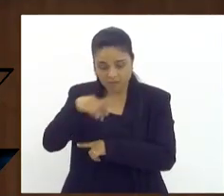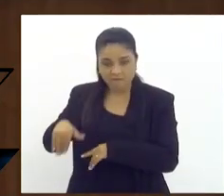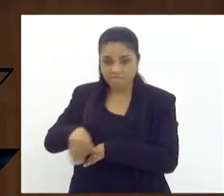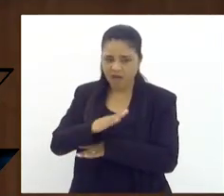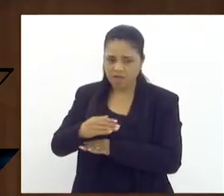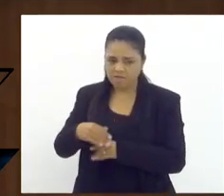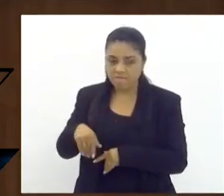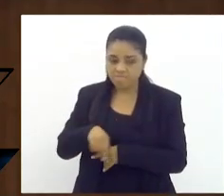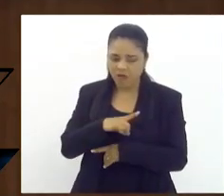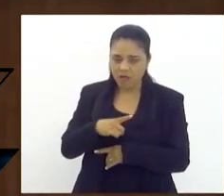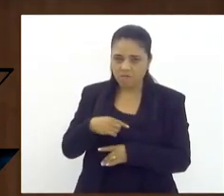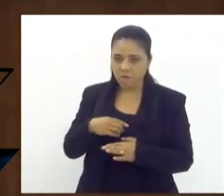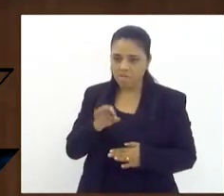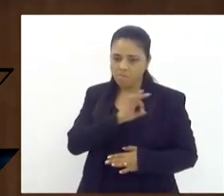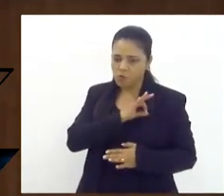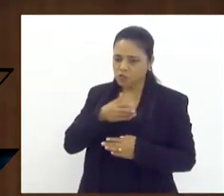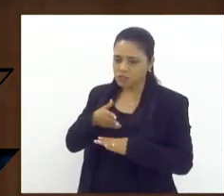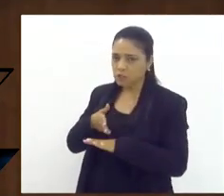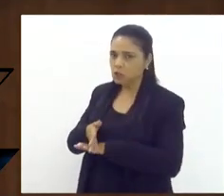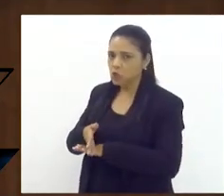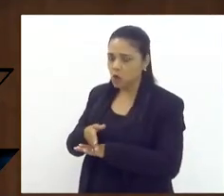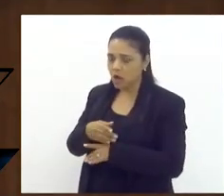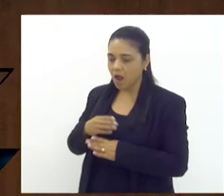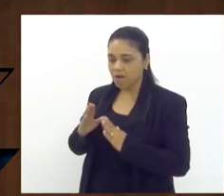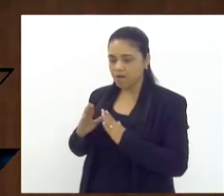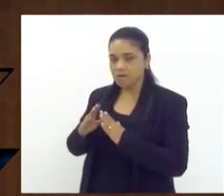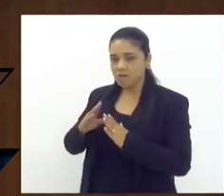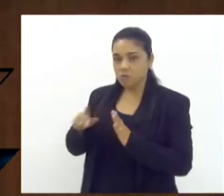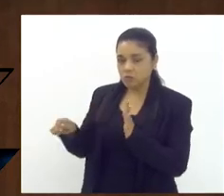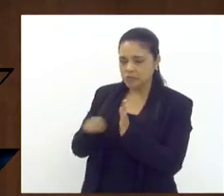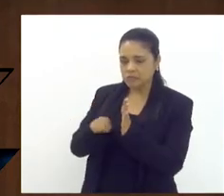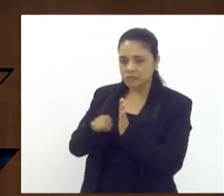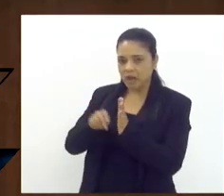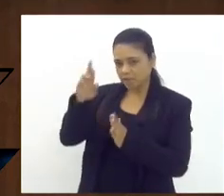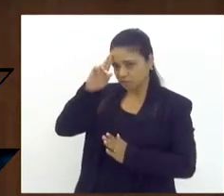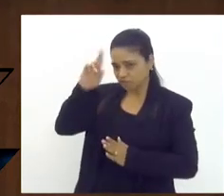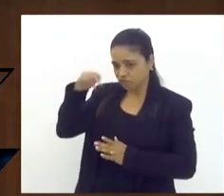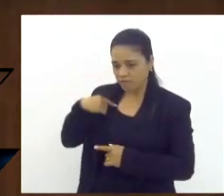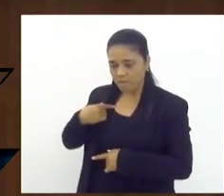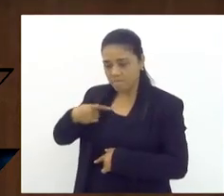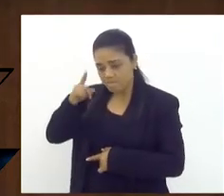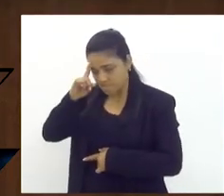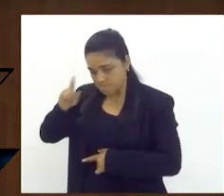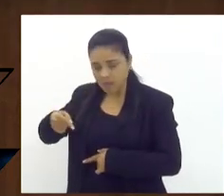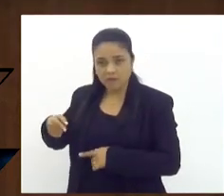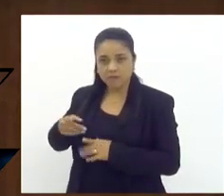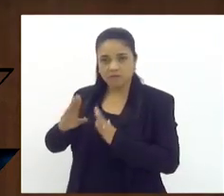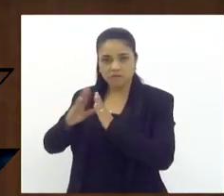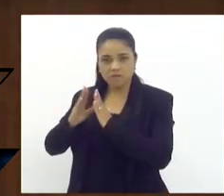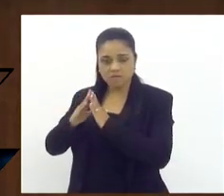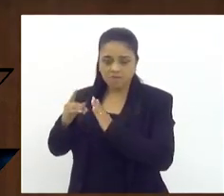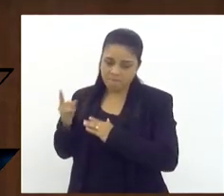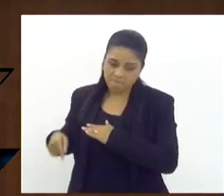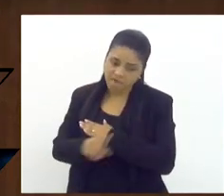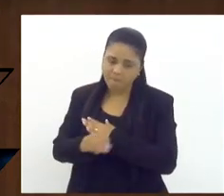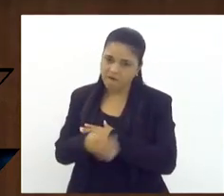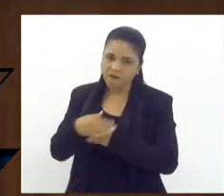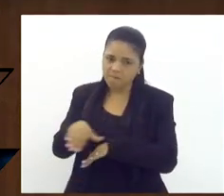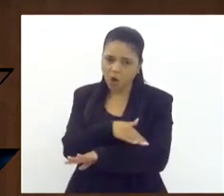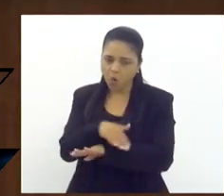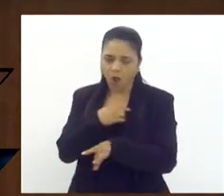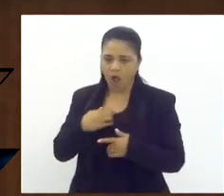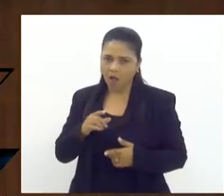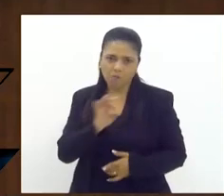para rua quando a Polícia entra Polícia Militar a polícia civil ela não entra comunidade para dar tiro em qualquer um